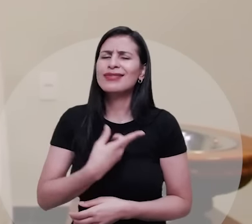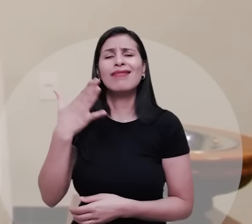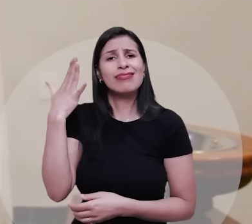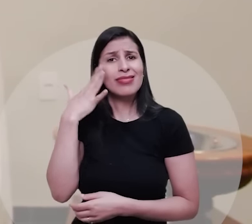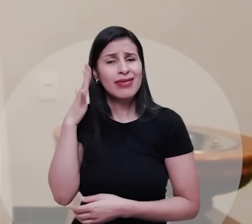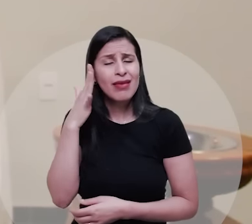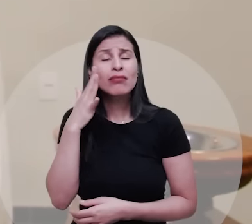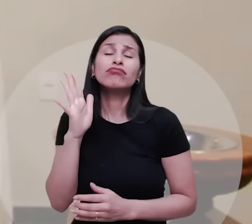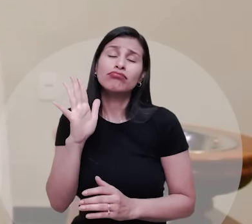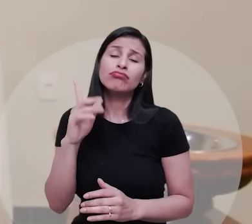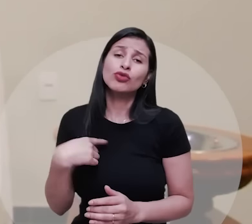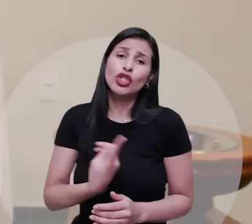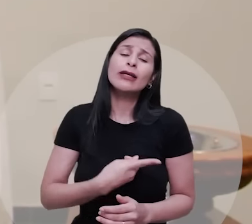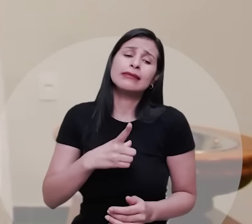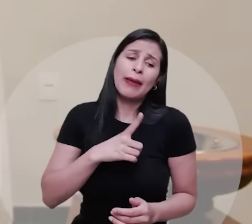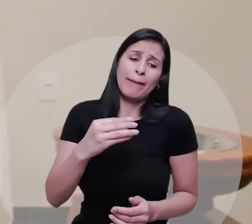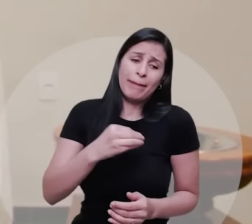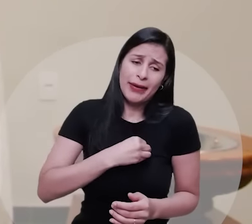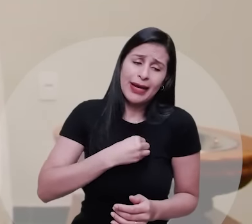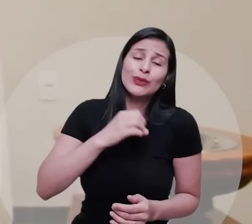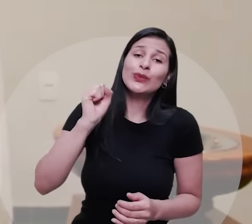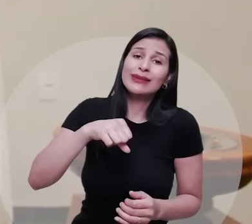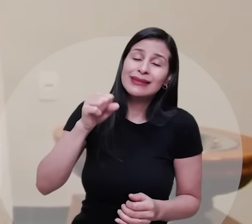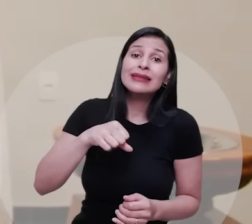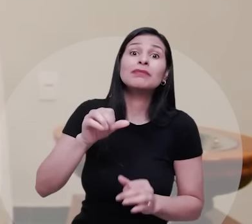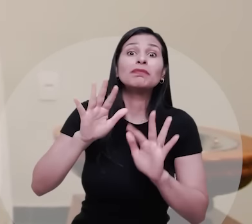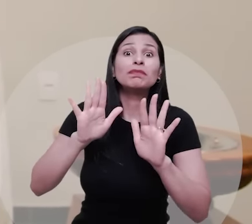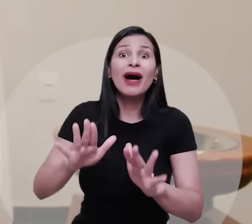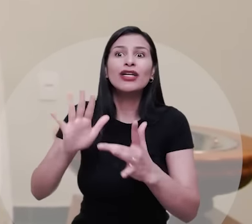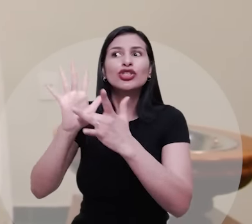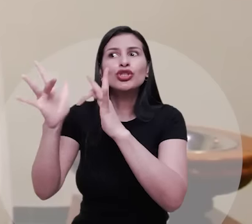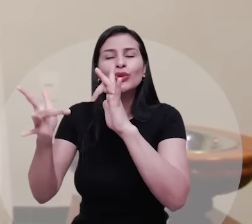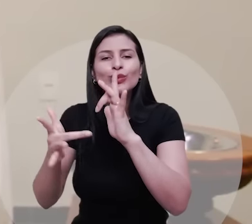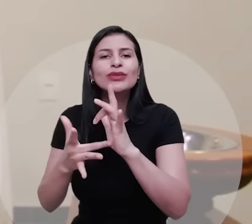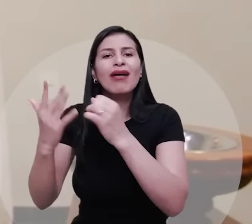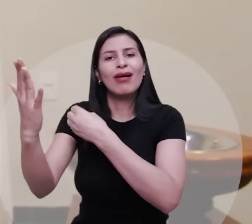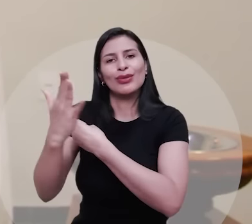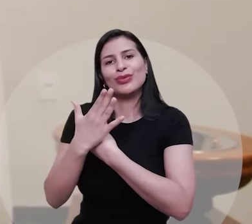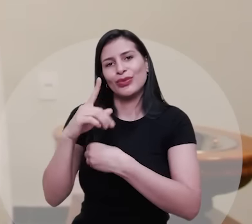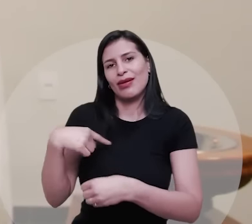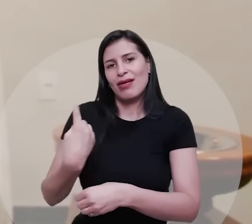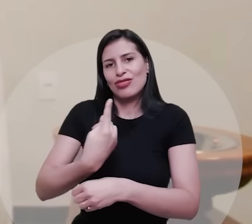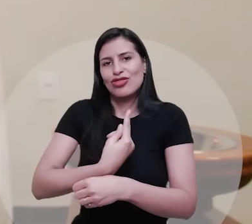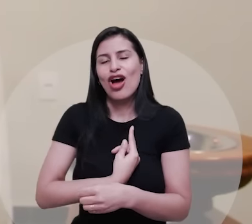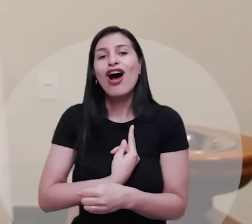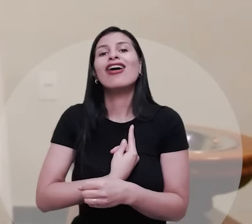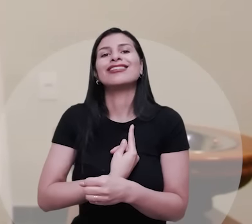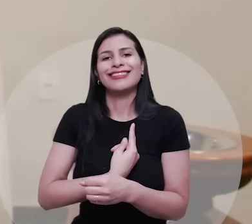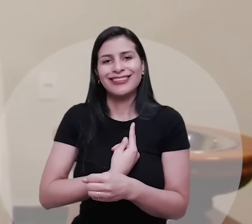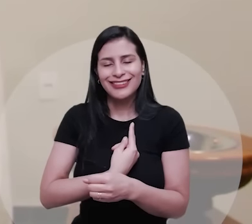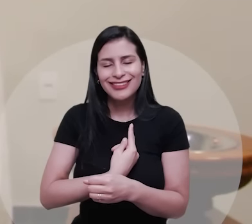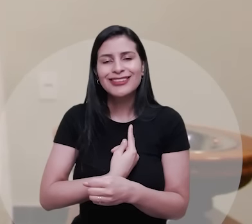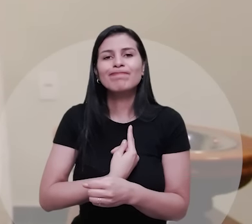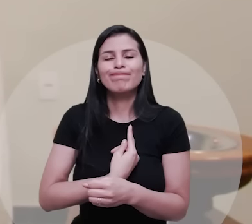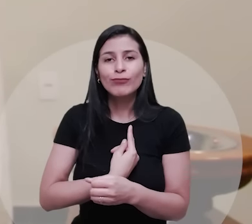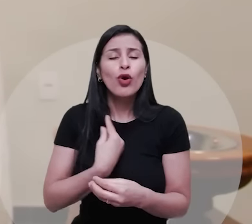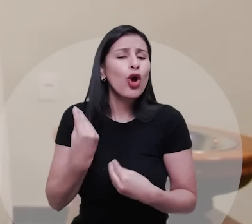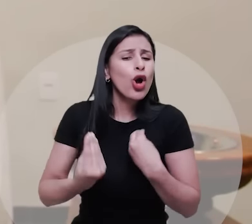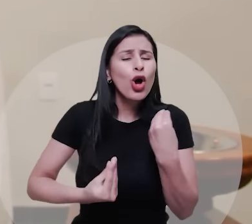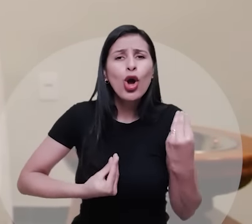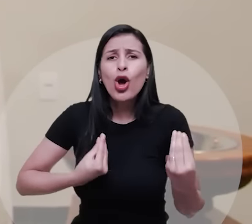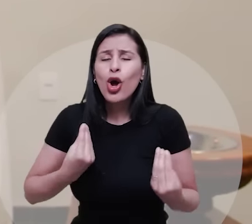nos ensina a dirimirmos nosso pecado a partir de uma questão específica. Nascer de novo é saber que